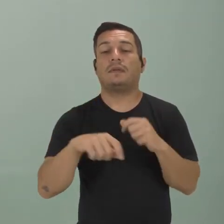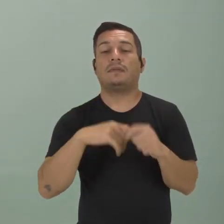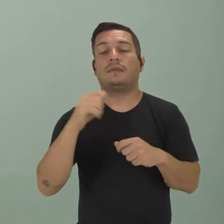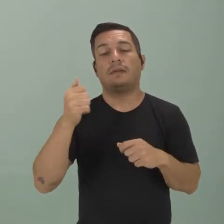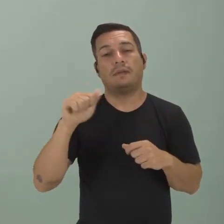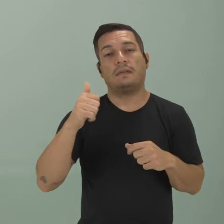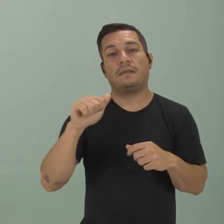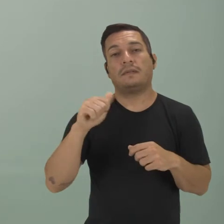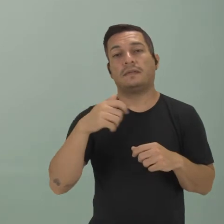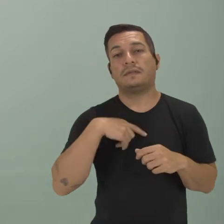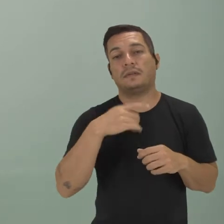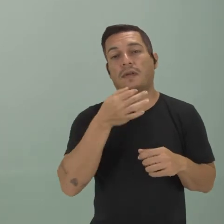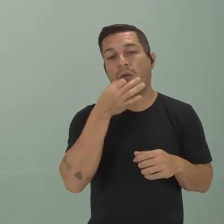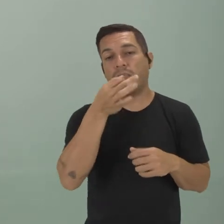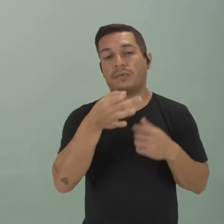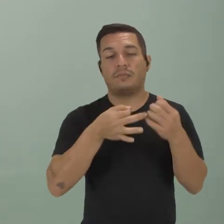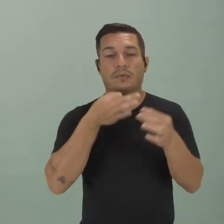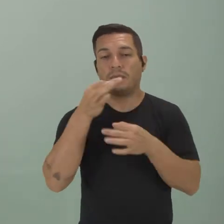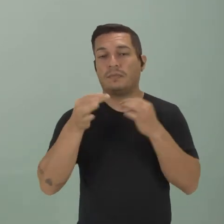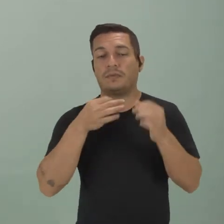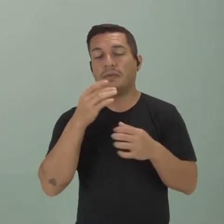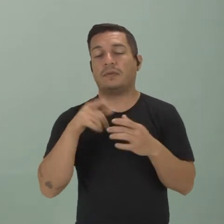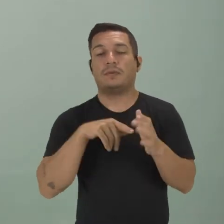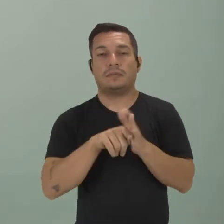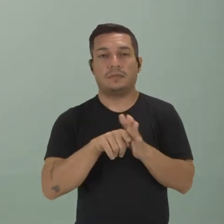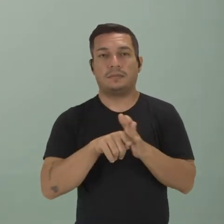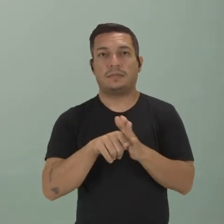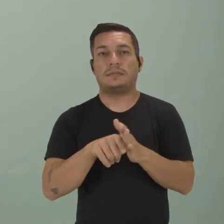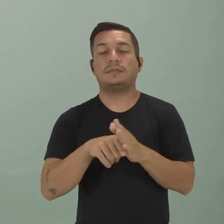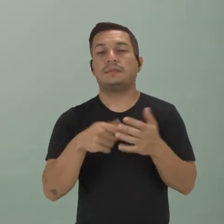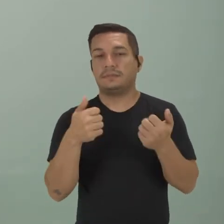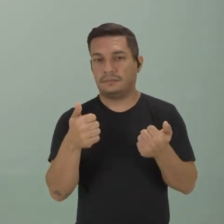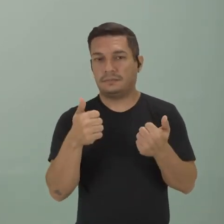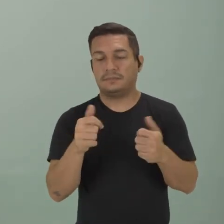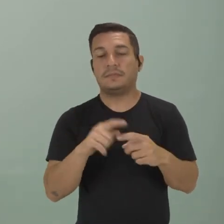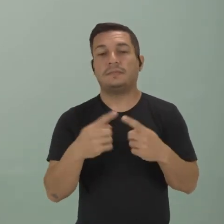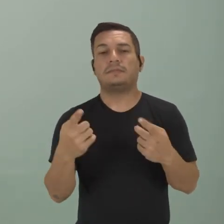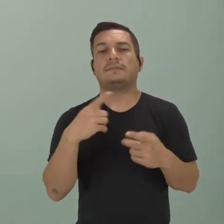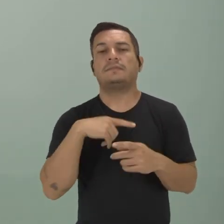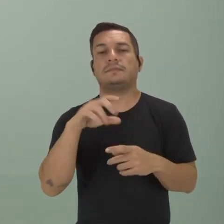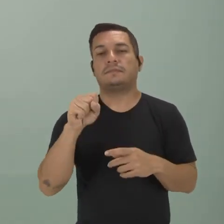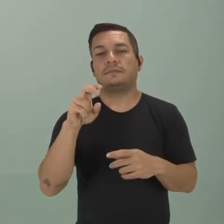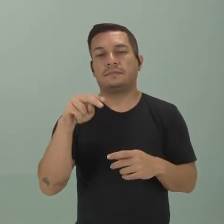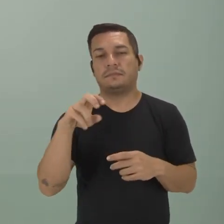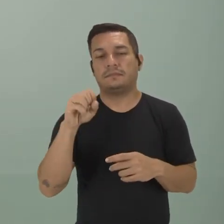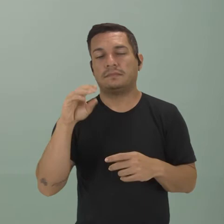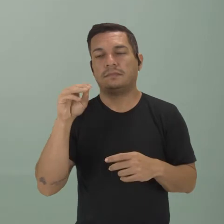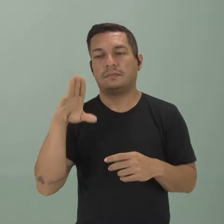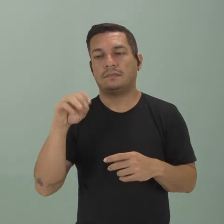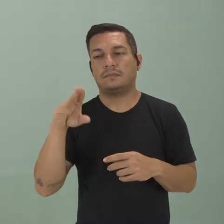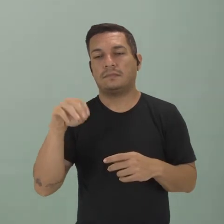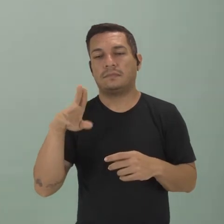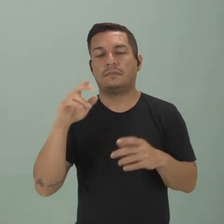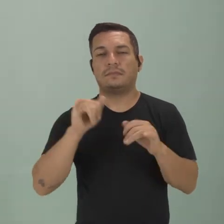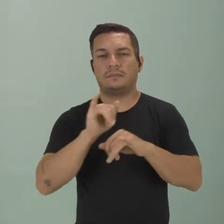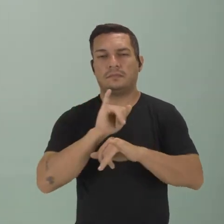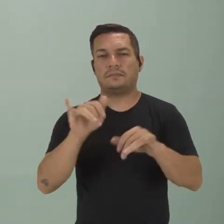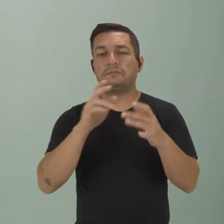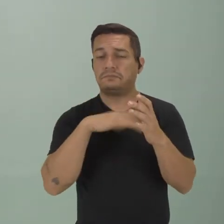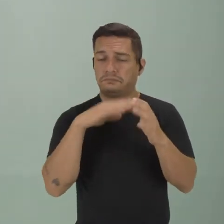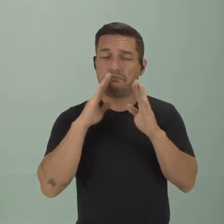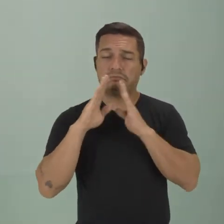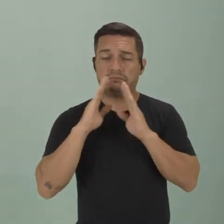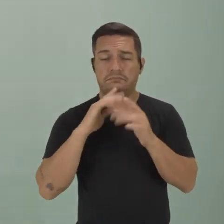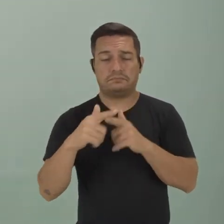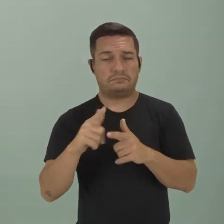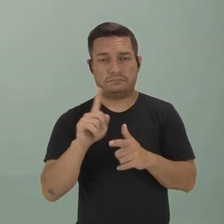seja capaz de analisar e criticar aquilo que foi pesquisado, tá? Mas o senso comum não. O senso comum você pode publicar